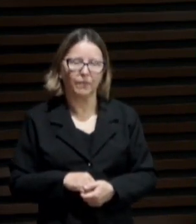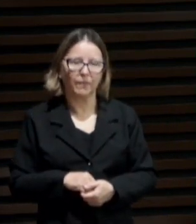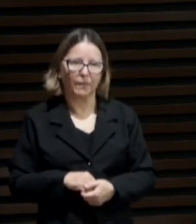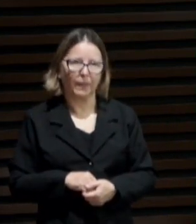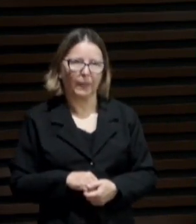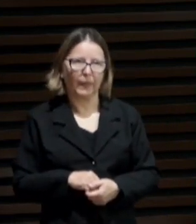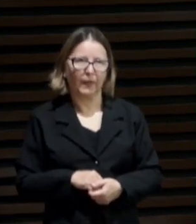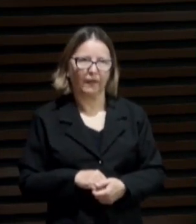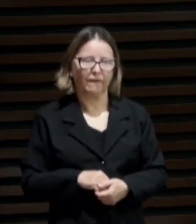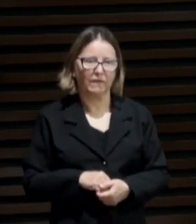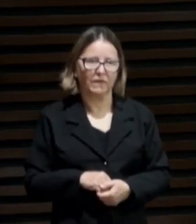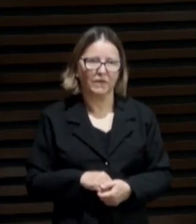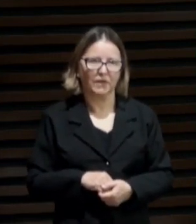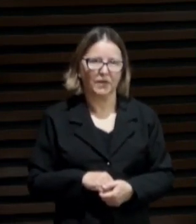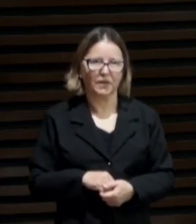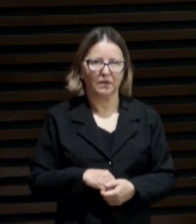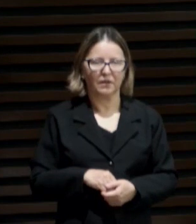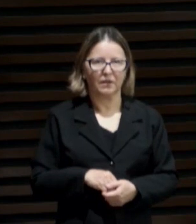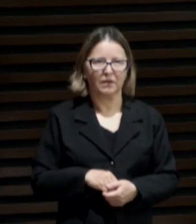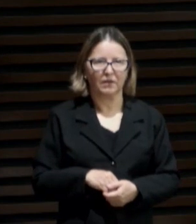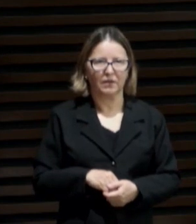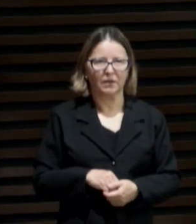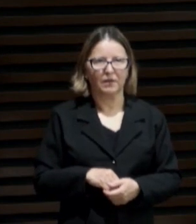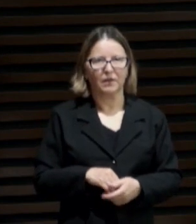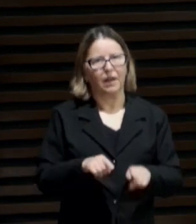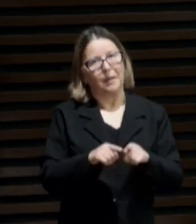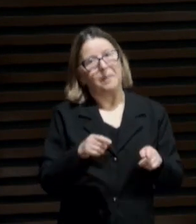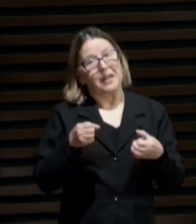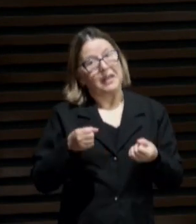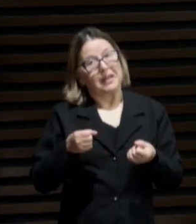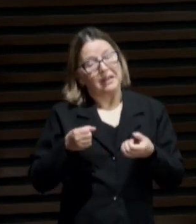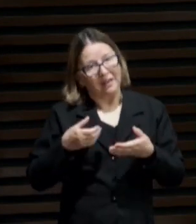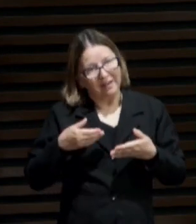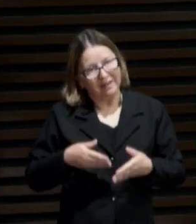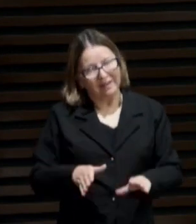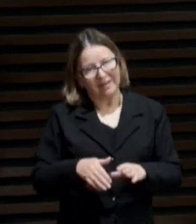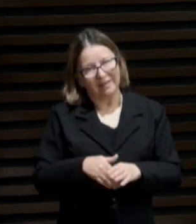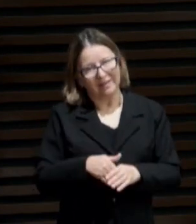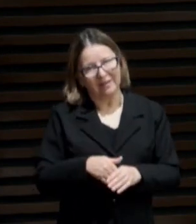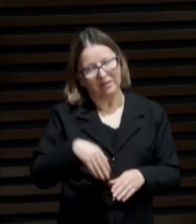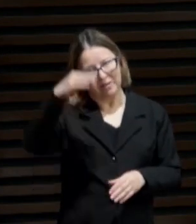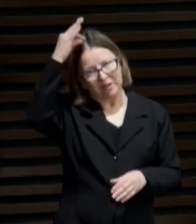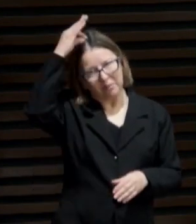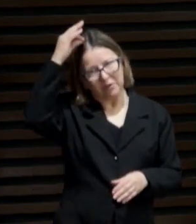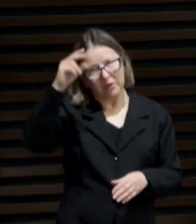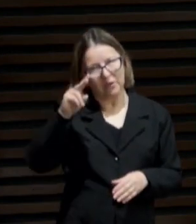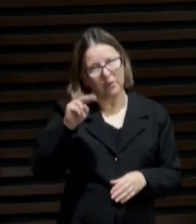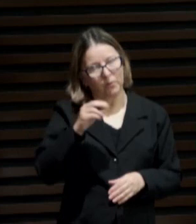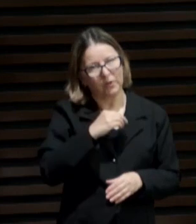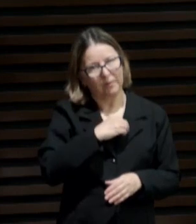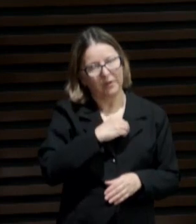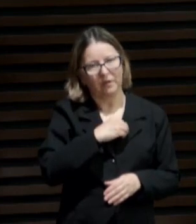Porque o pessoal fala, não, mas eu nasceu de novo, eu não peco mais. Não, você peca. Você não vive